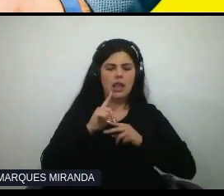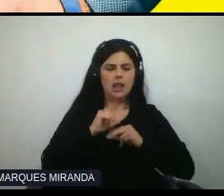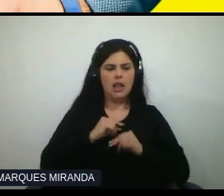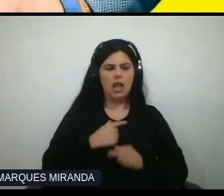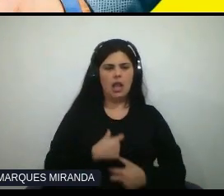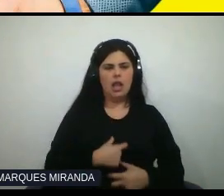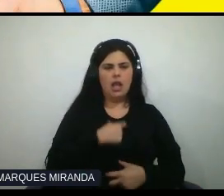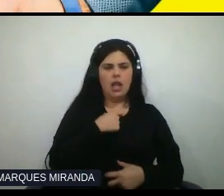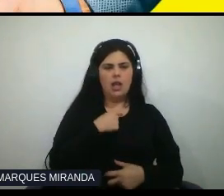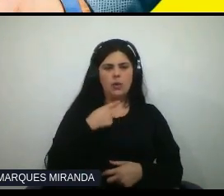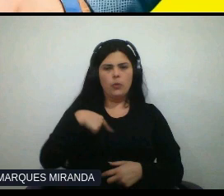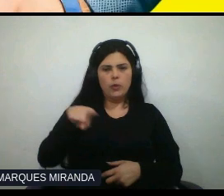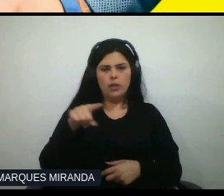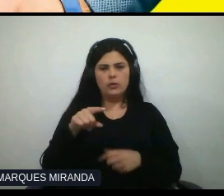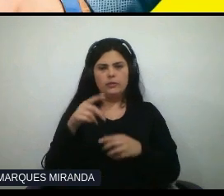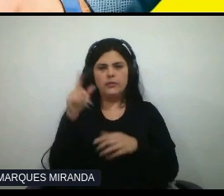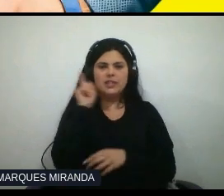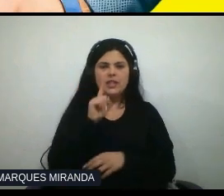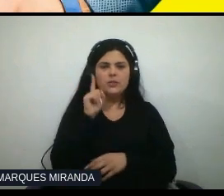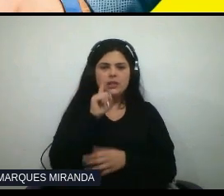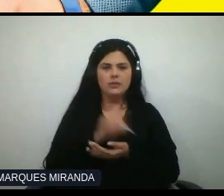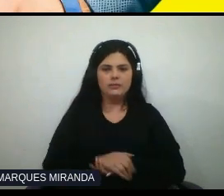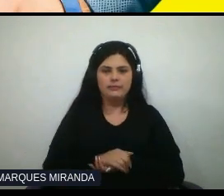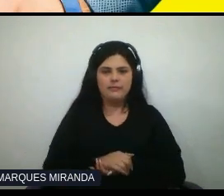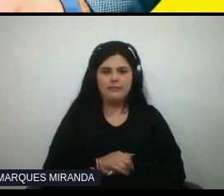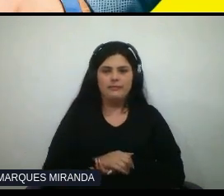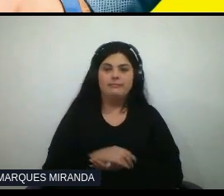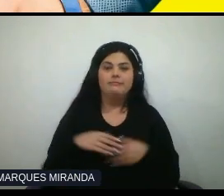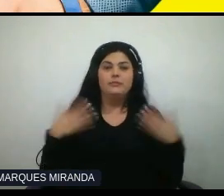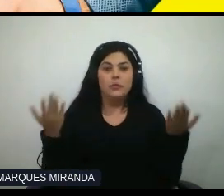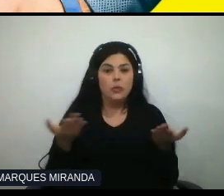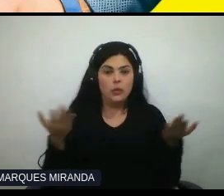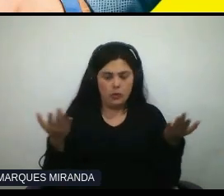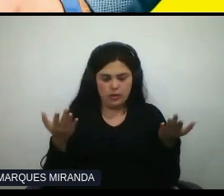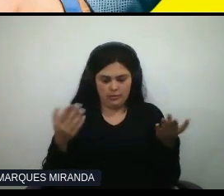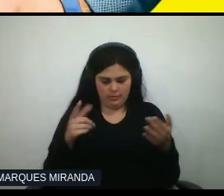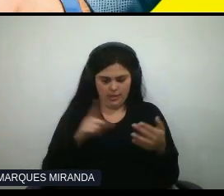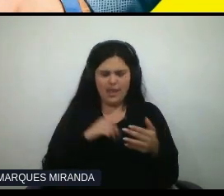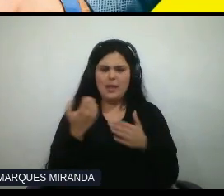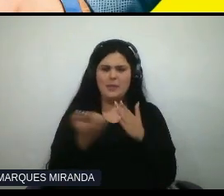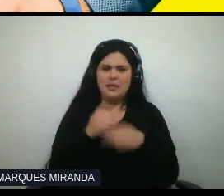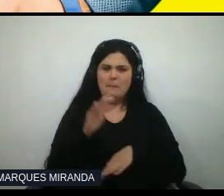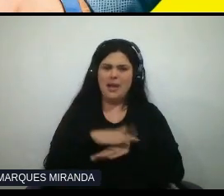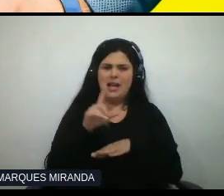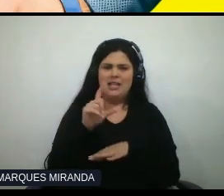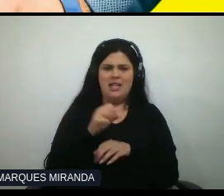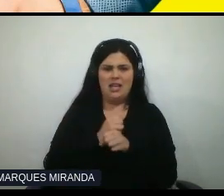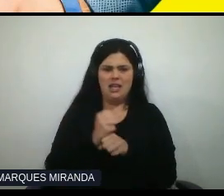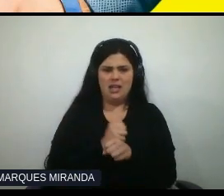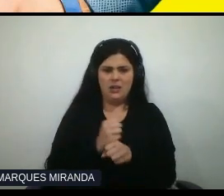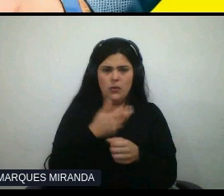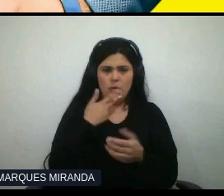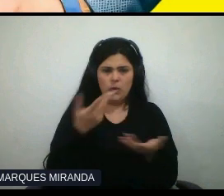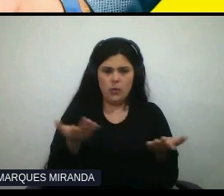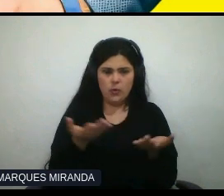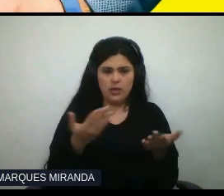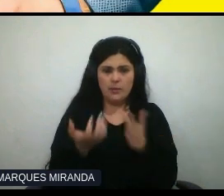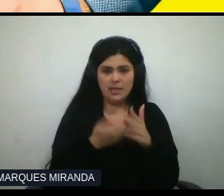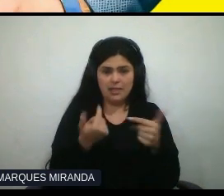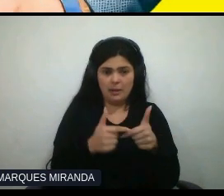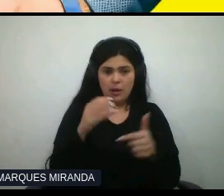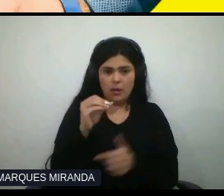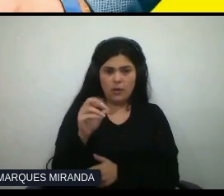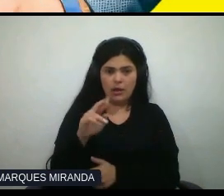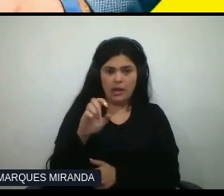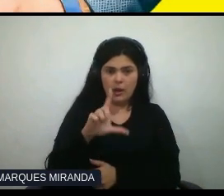naquele hub nos Estados Unidos. Hoje, tem empresas com muito mais de 100 anos. Eu falo hoje pela empresa que eu trabalho, a Oracle. Olha o